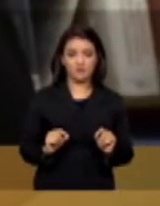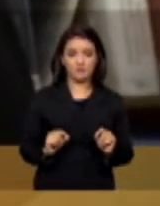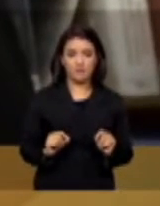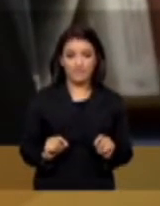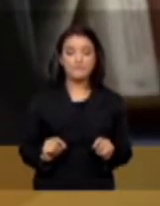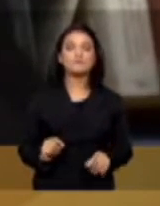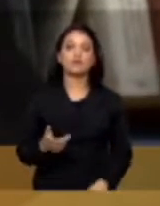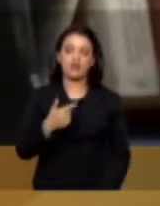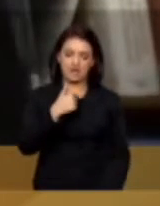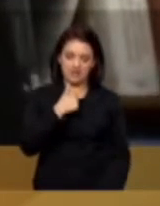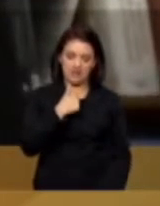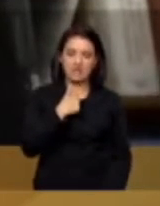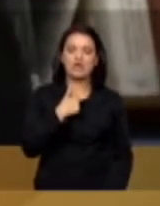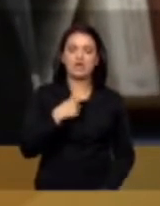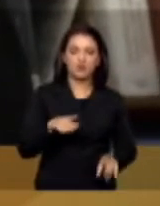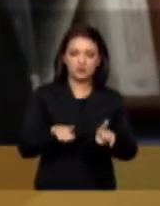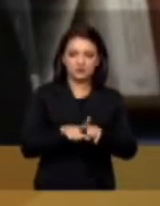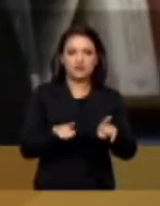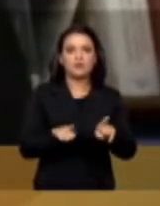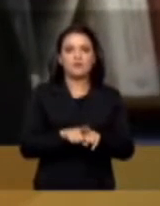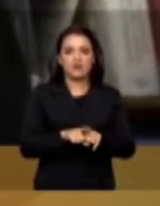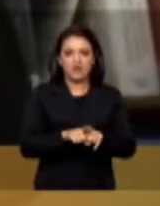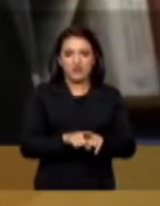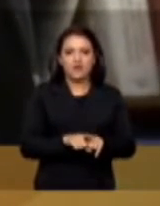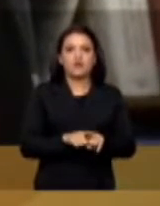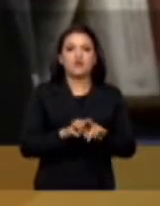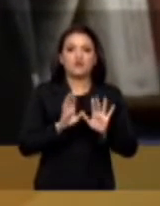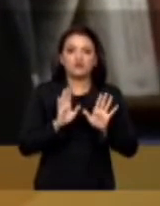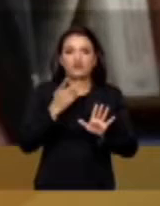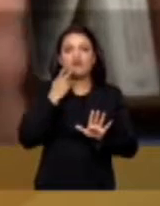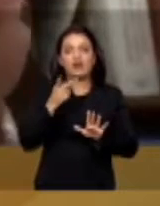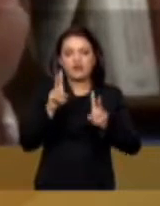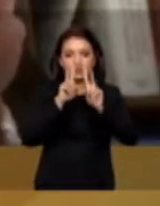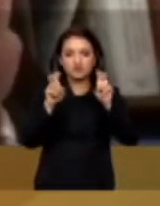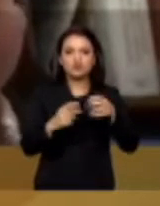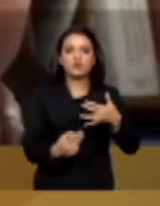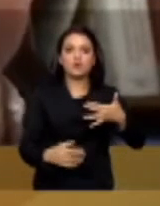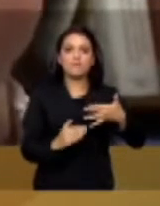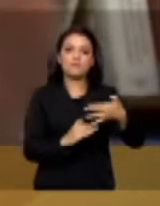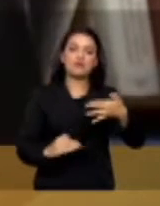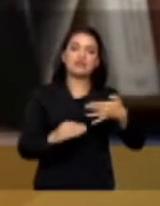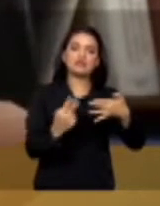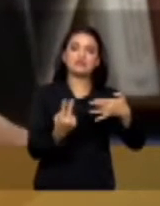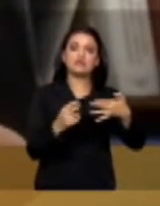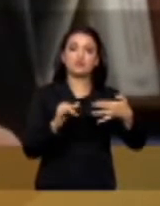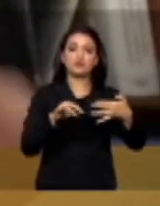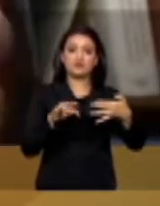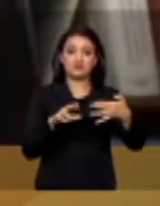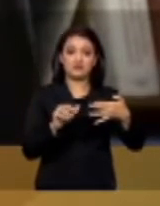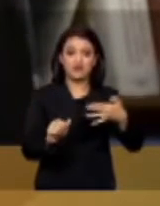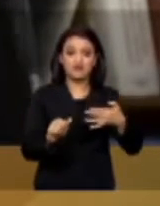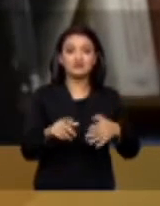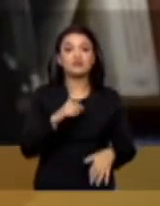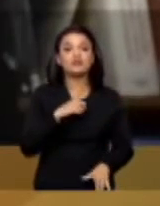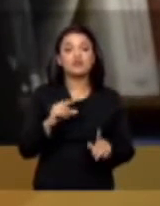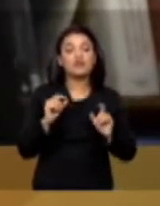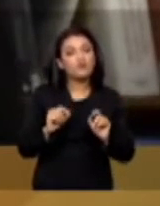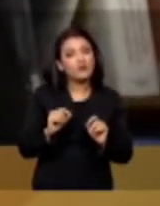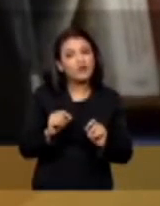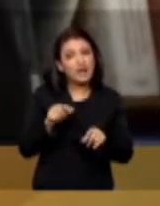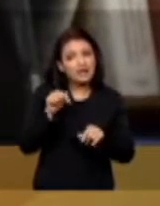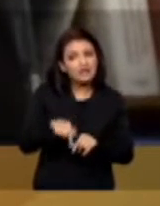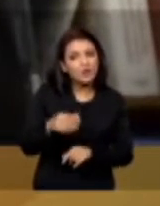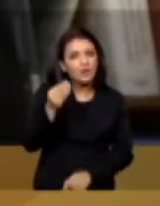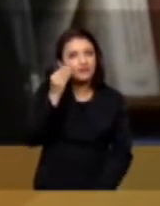segunda instância, como bem lembrou o ministro Gilmar Mendes, aqui houve uma tentativa, e há ainda uma